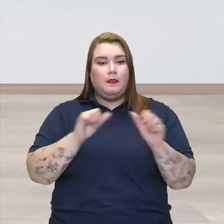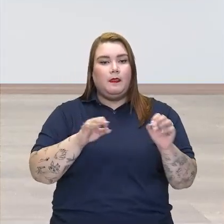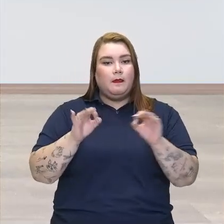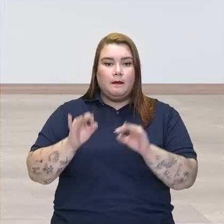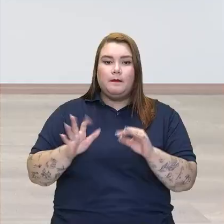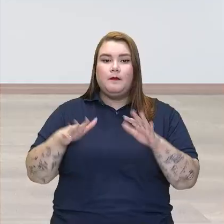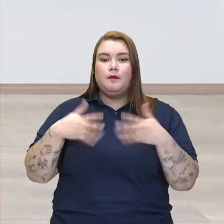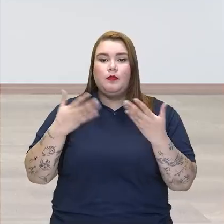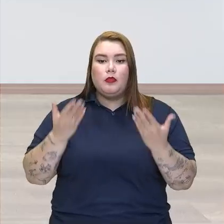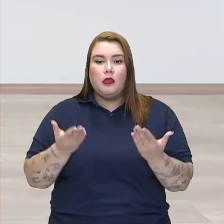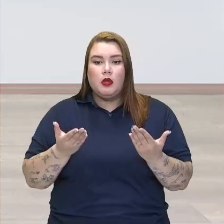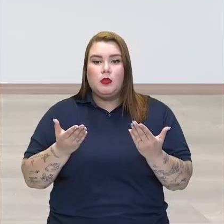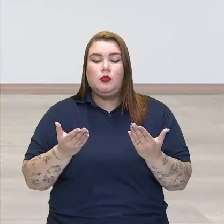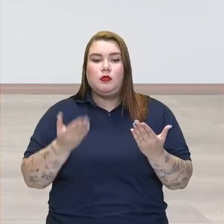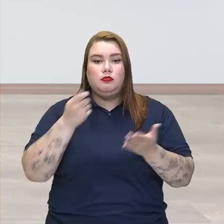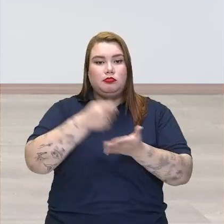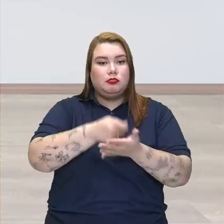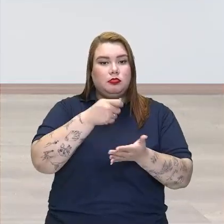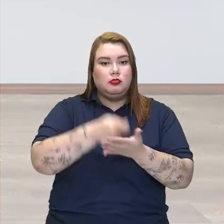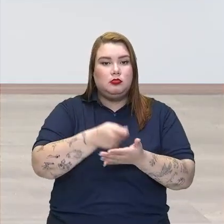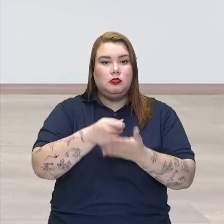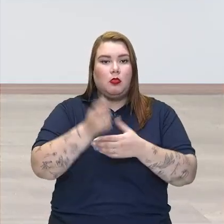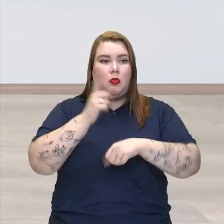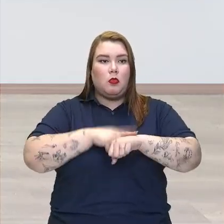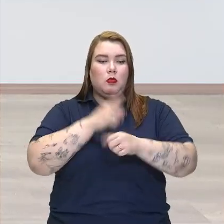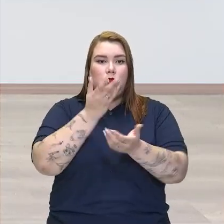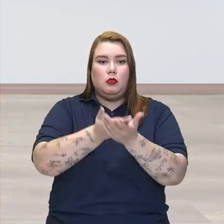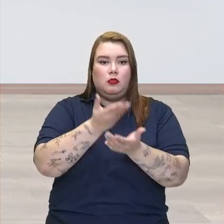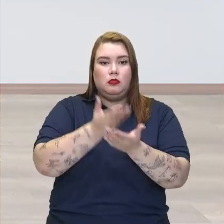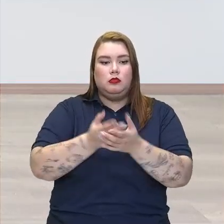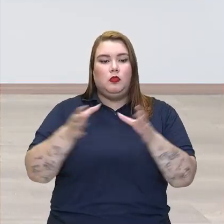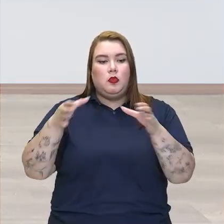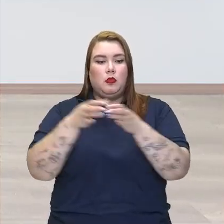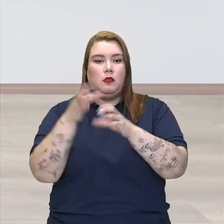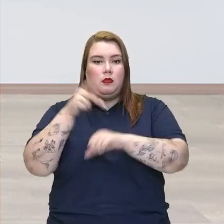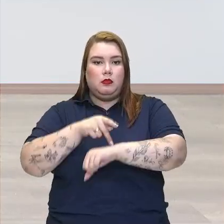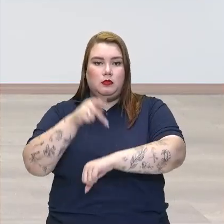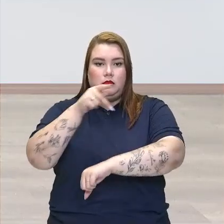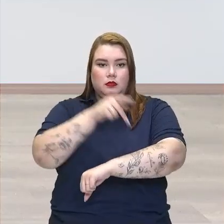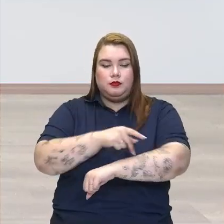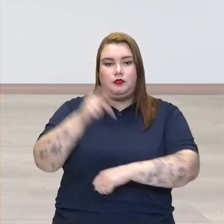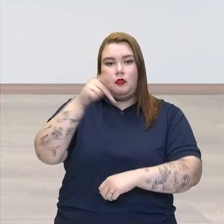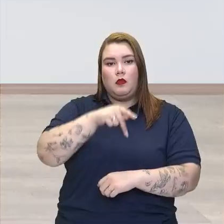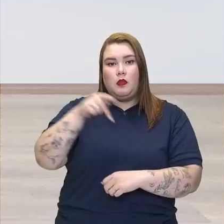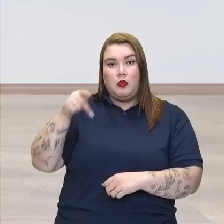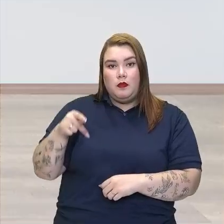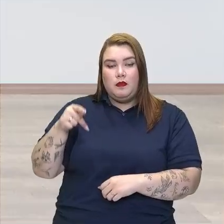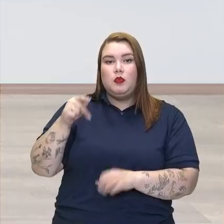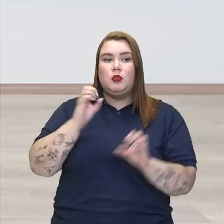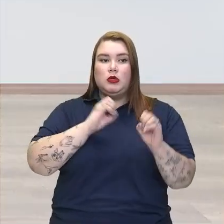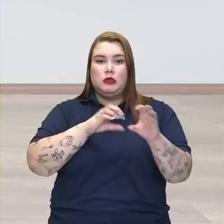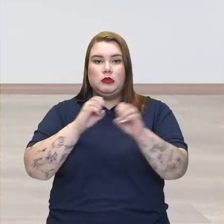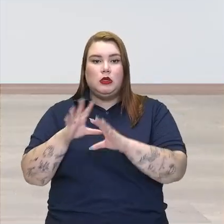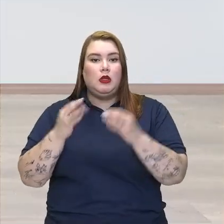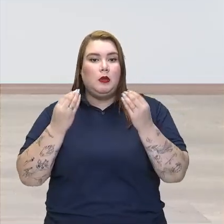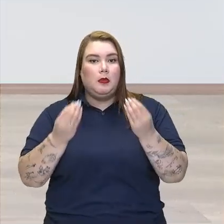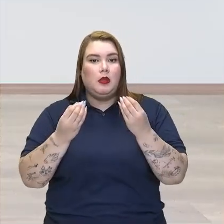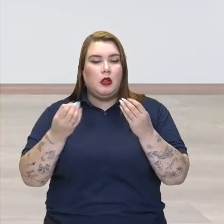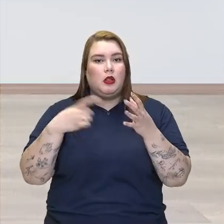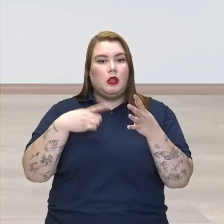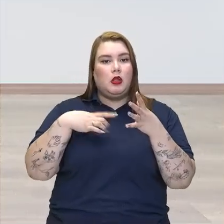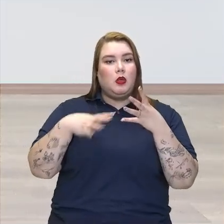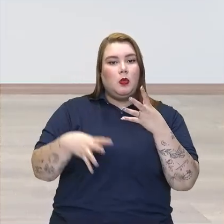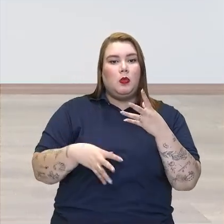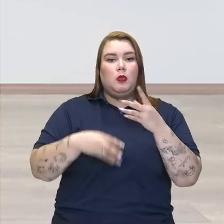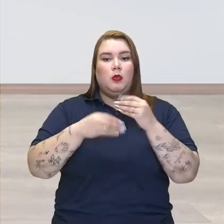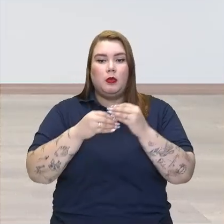Então, exigiu momentos de estudo da equipe pedagógica, de professores ministrantes, para trazer o complemento da